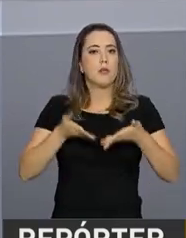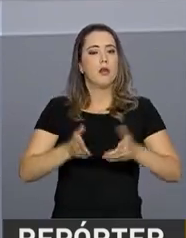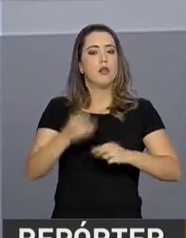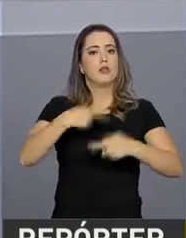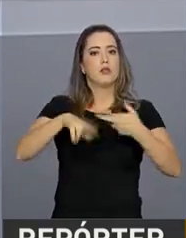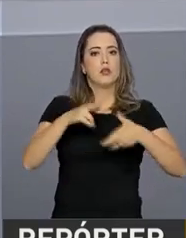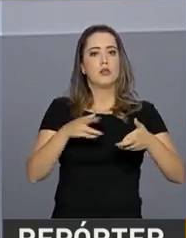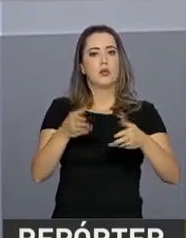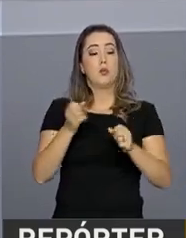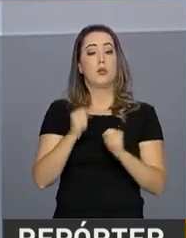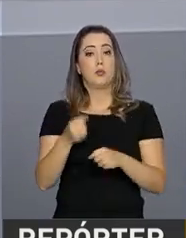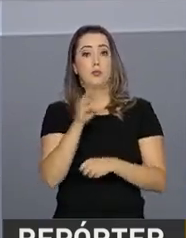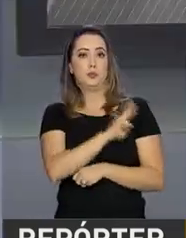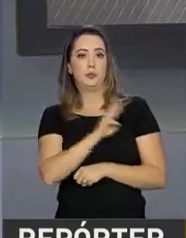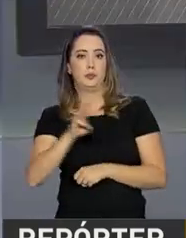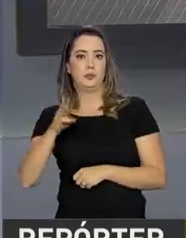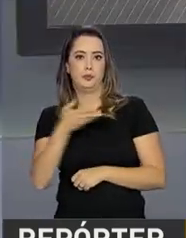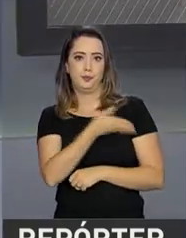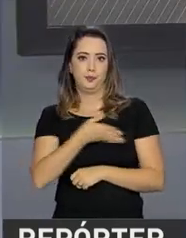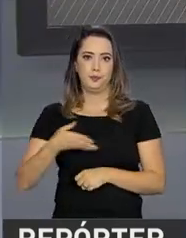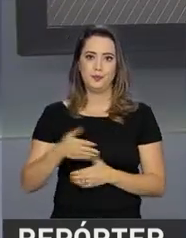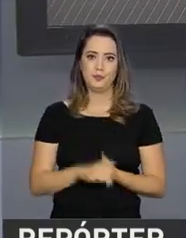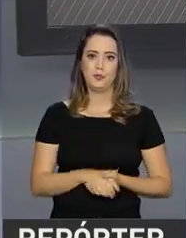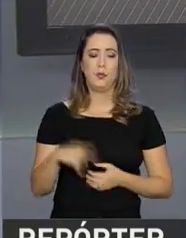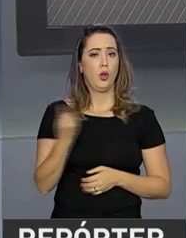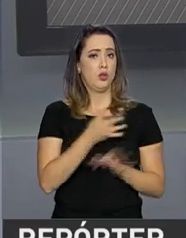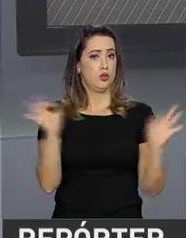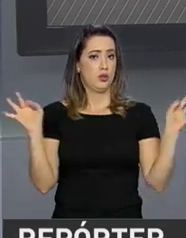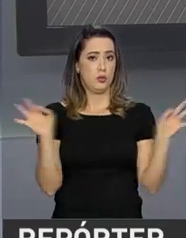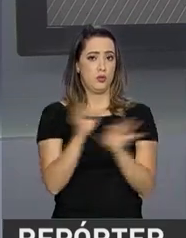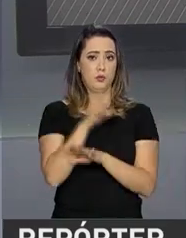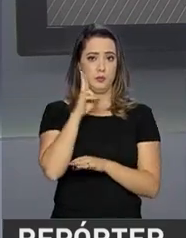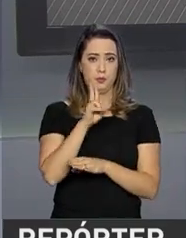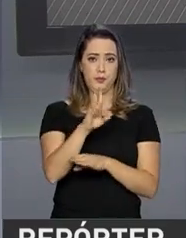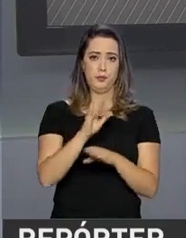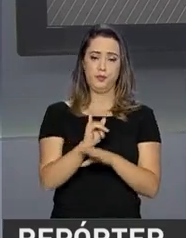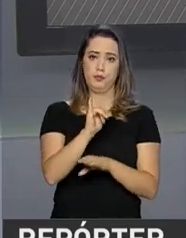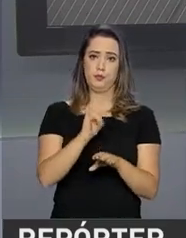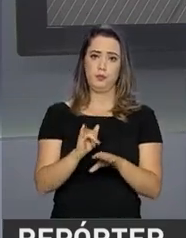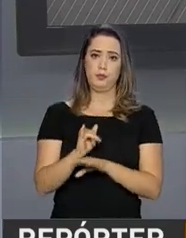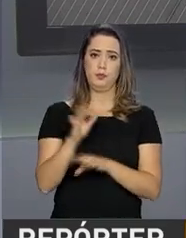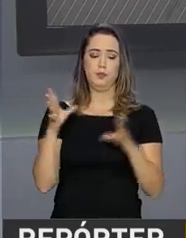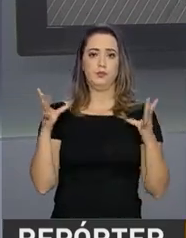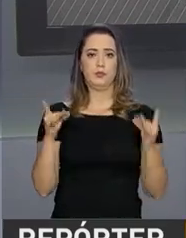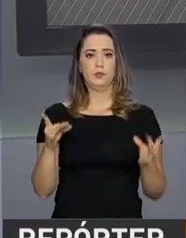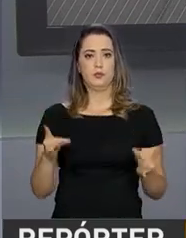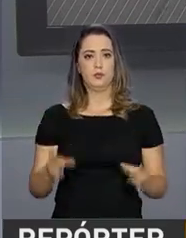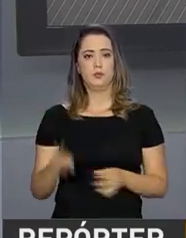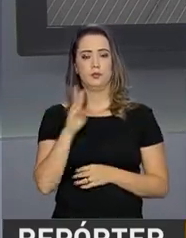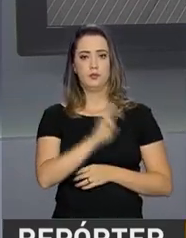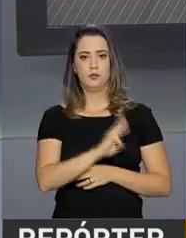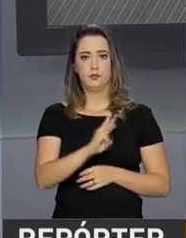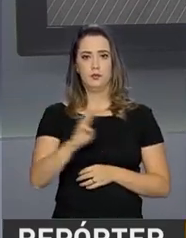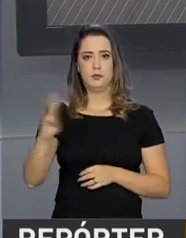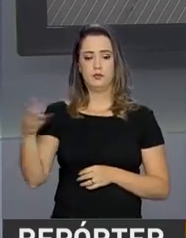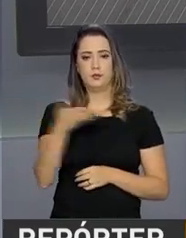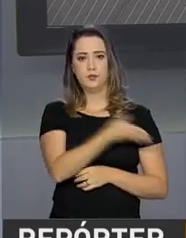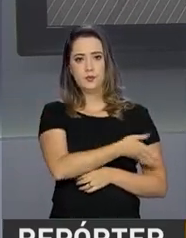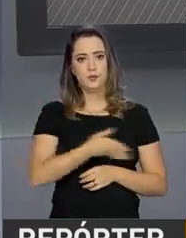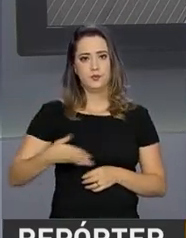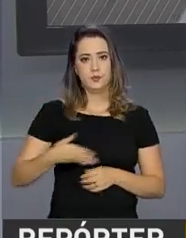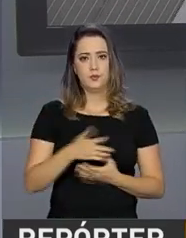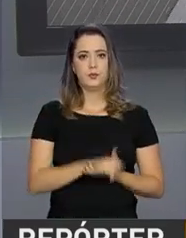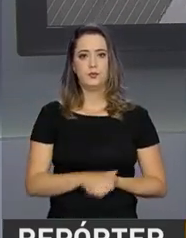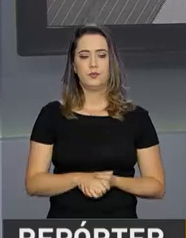na internet a gente fica por aqui você pode rever as reportagens no youtube e toda a nossa programação também está na